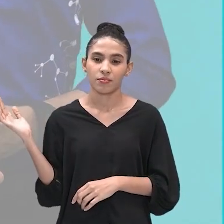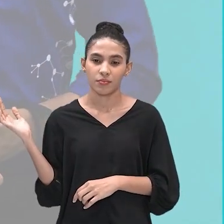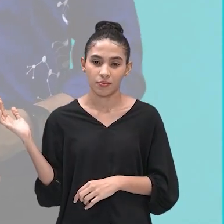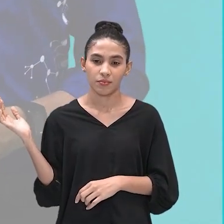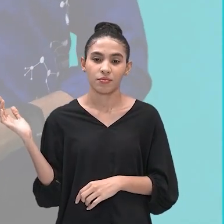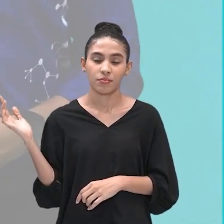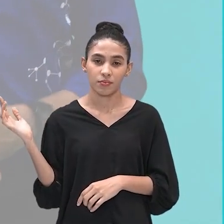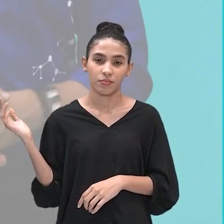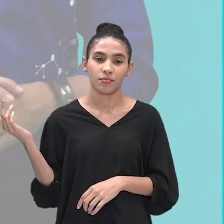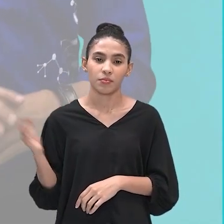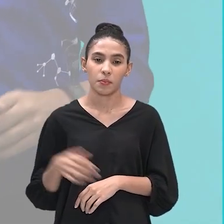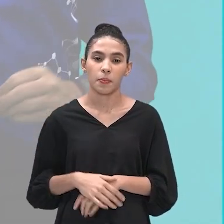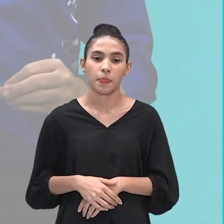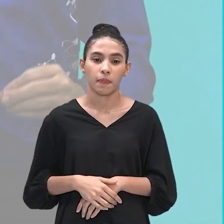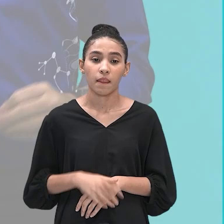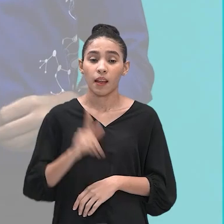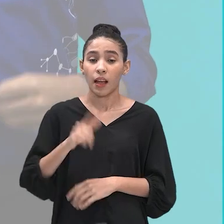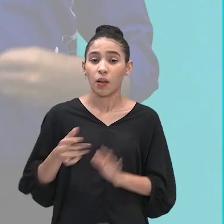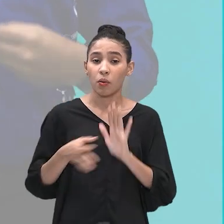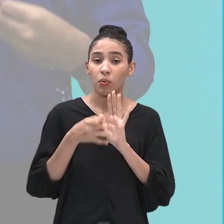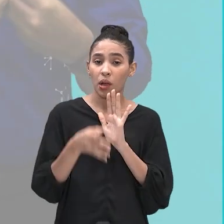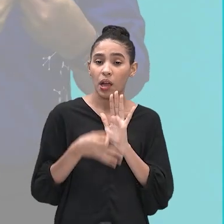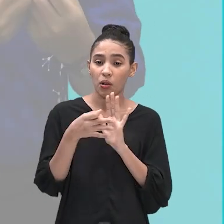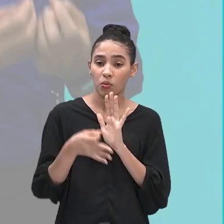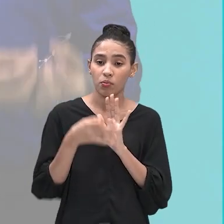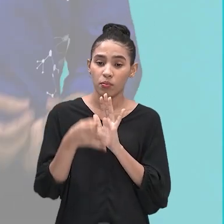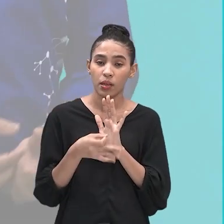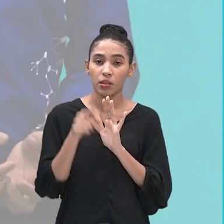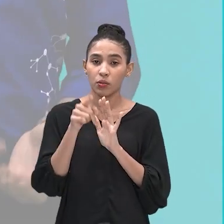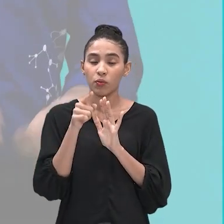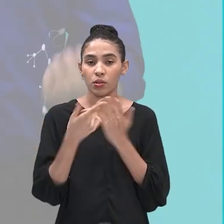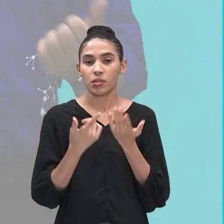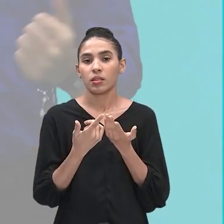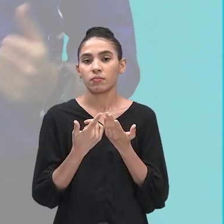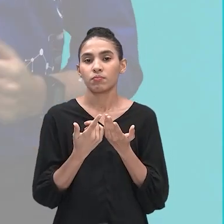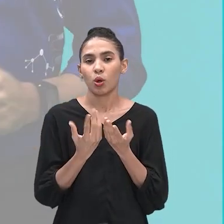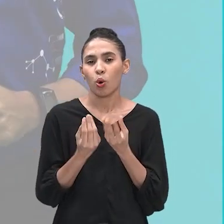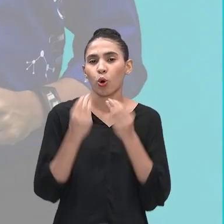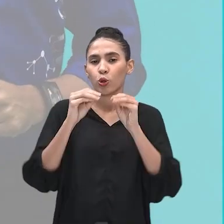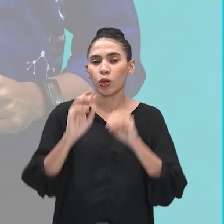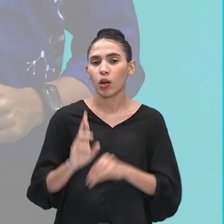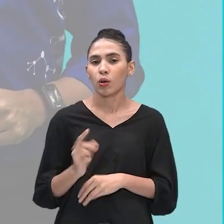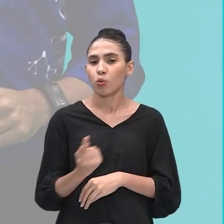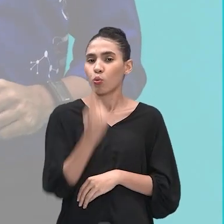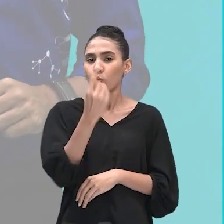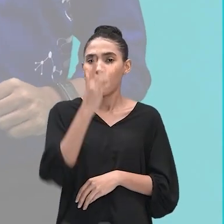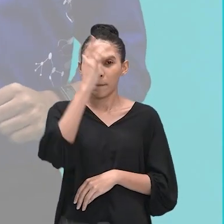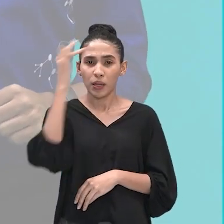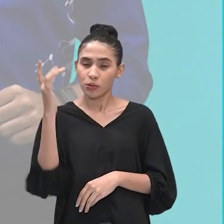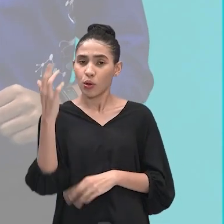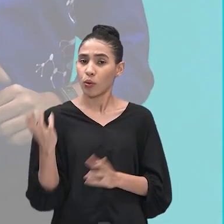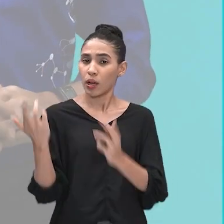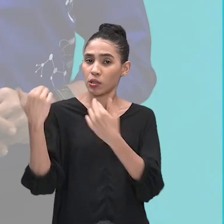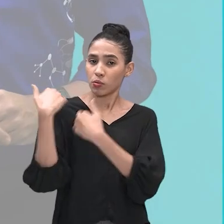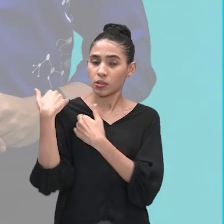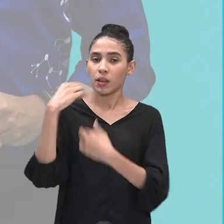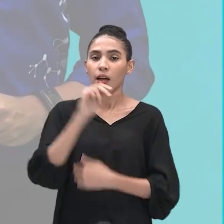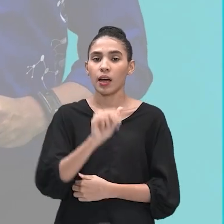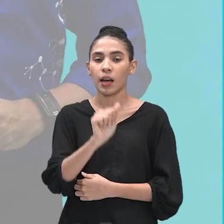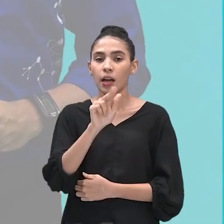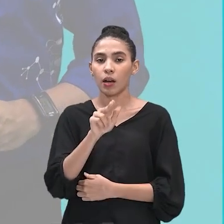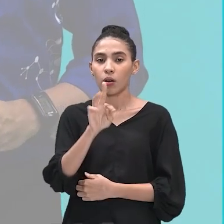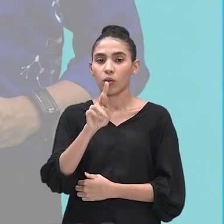tipo de argumento consiste em citar uma autoridade num determinado assunto para justificar